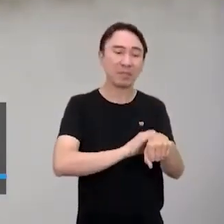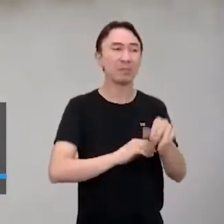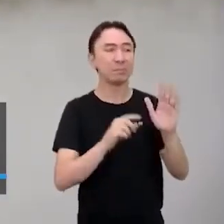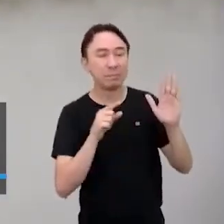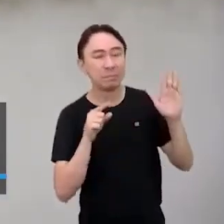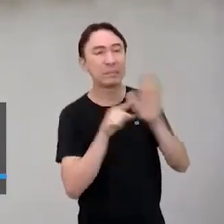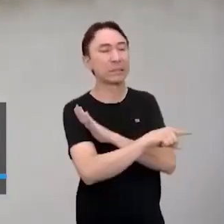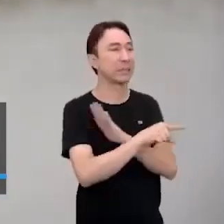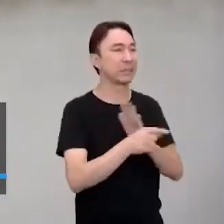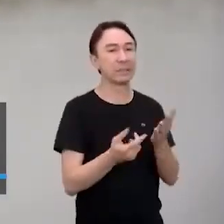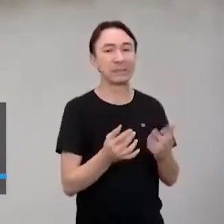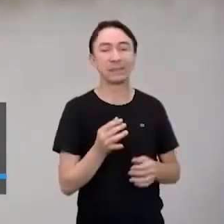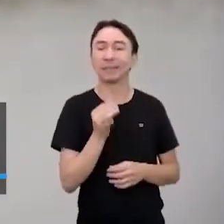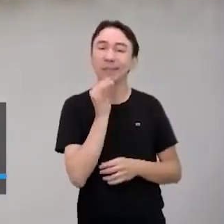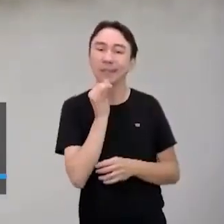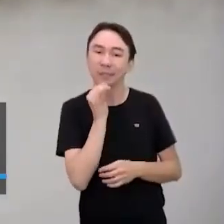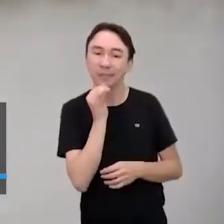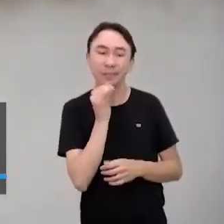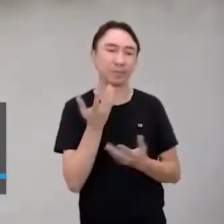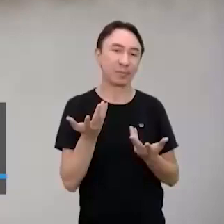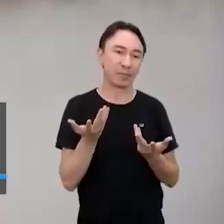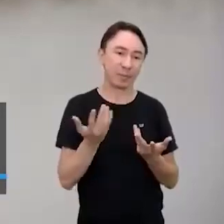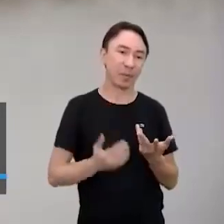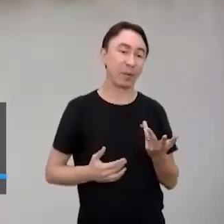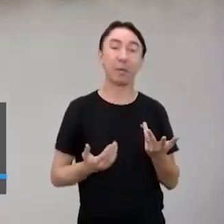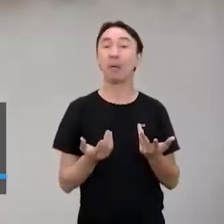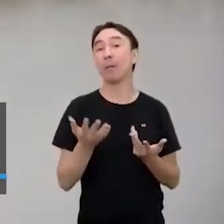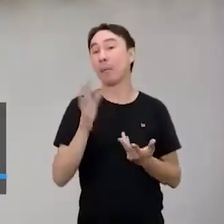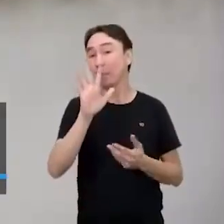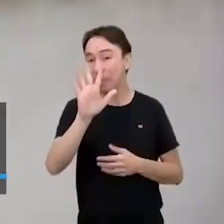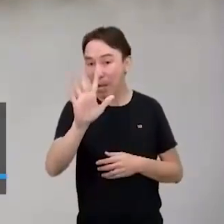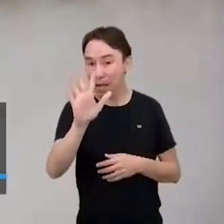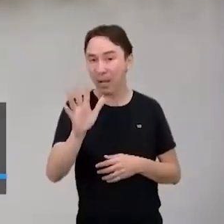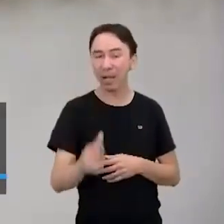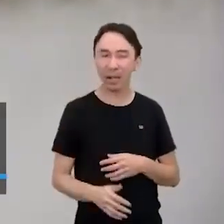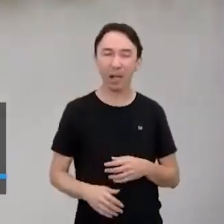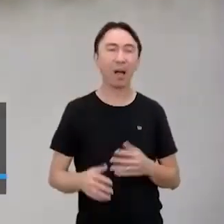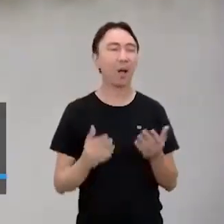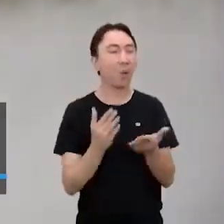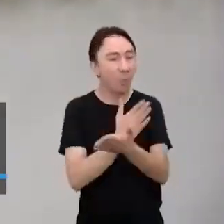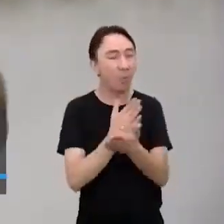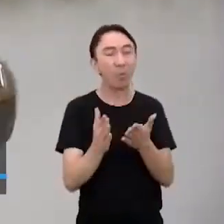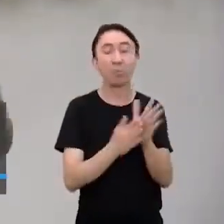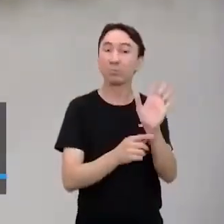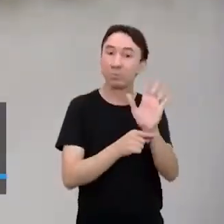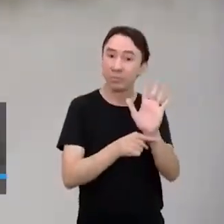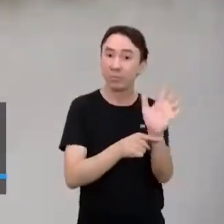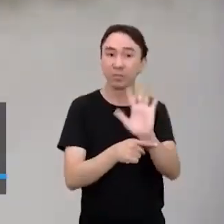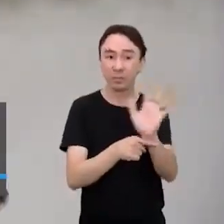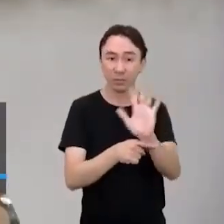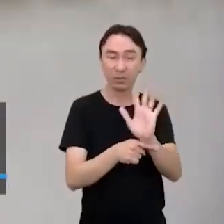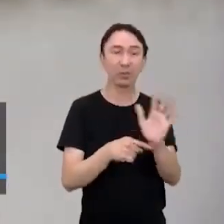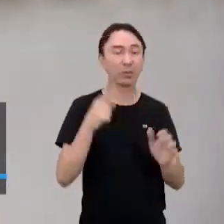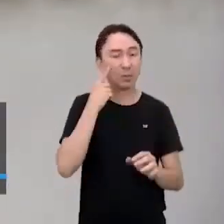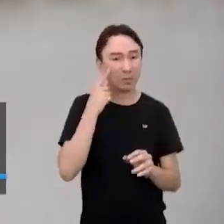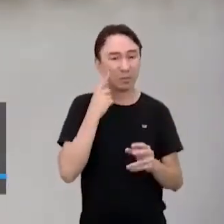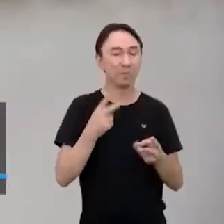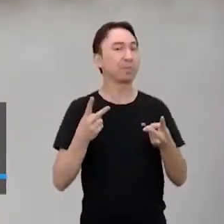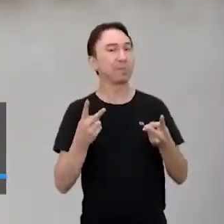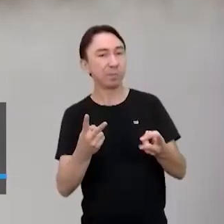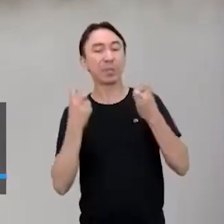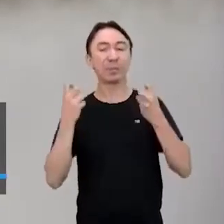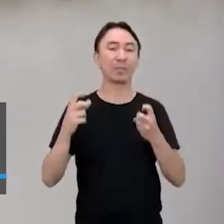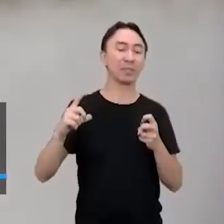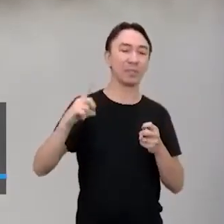sobre isso. Mas pelo que a gente pode observar, porque a gente viu algumas coisas de vídeos, eu percebi que tem alguma coisa assim,